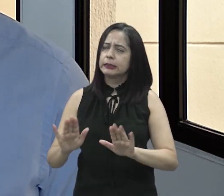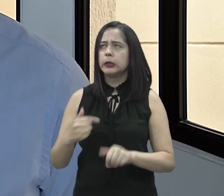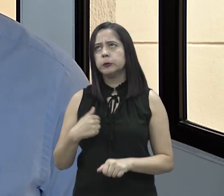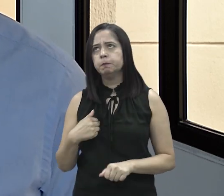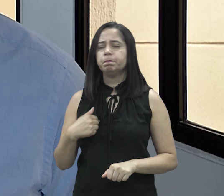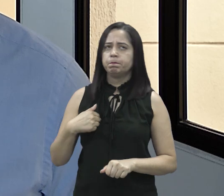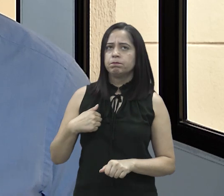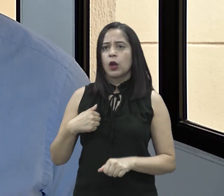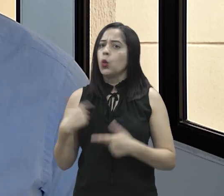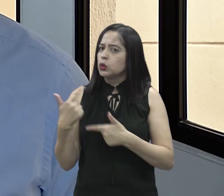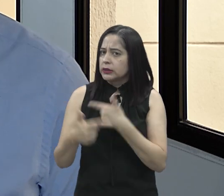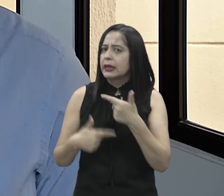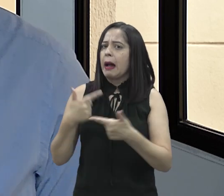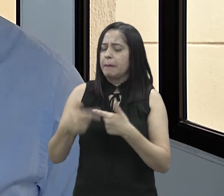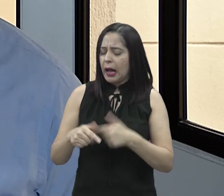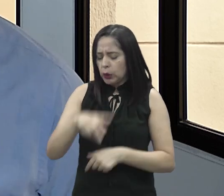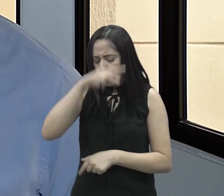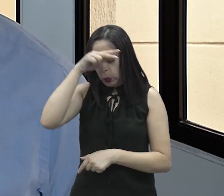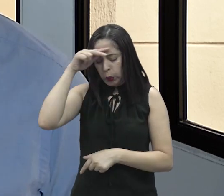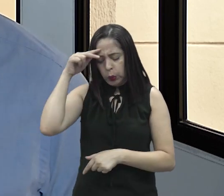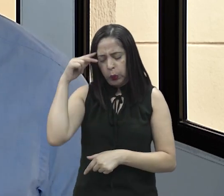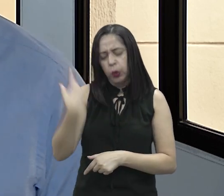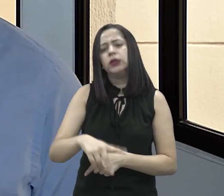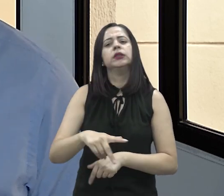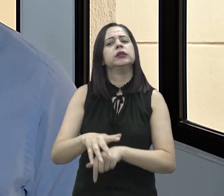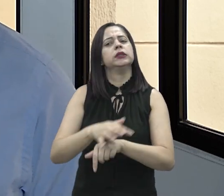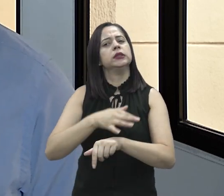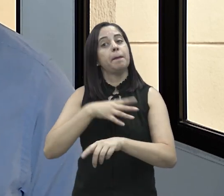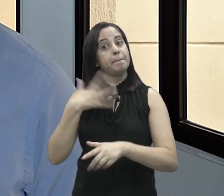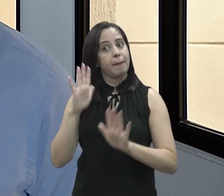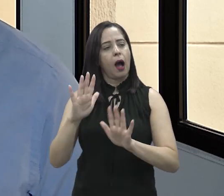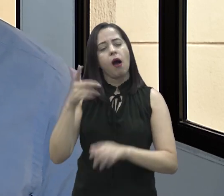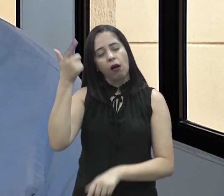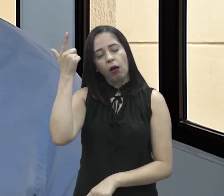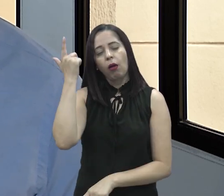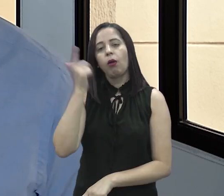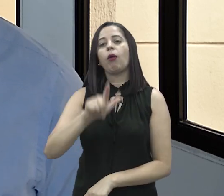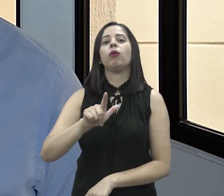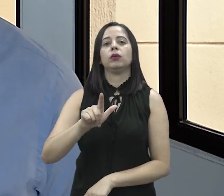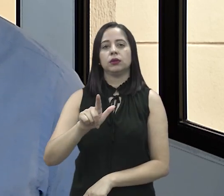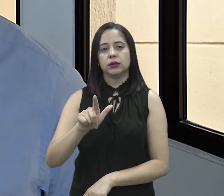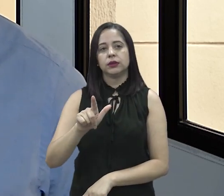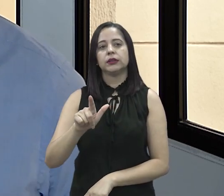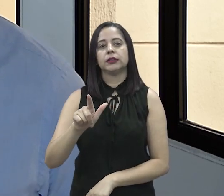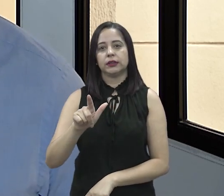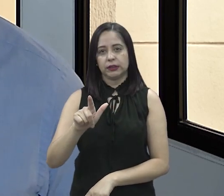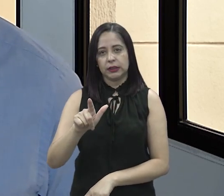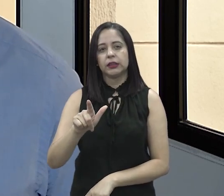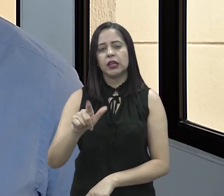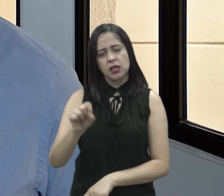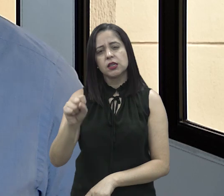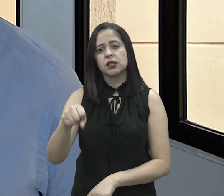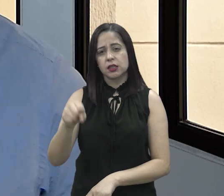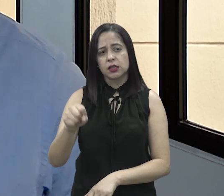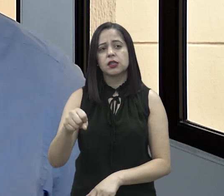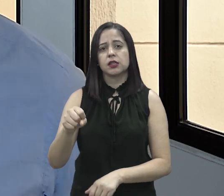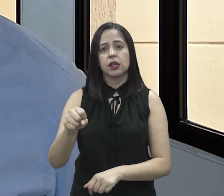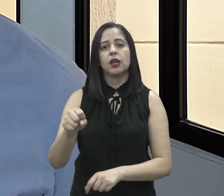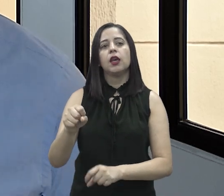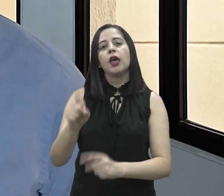trabalho bastante intenso ao longo desses 4 anos e a gente conseguiu, então, aí, assim,